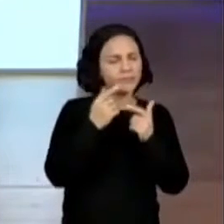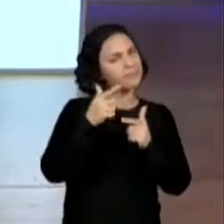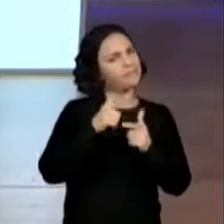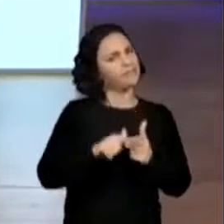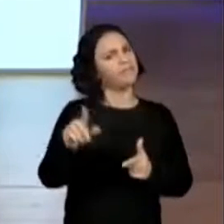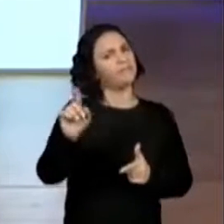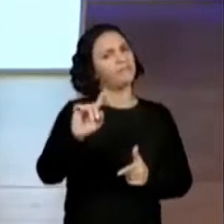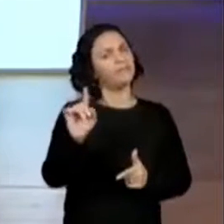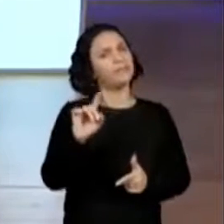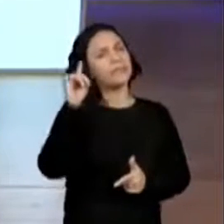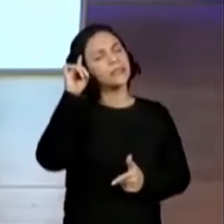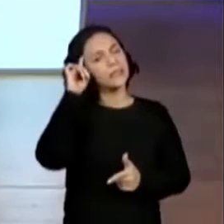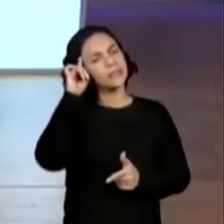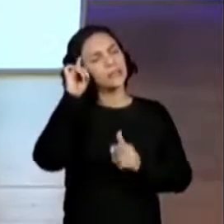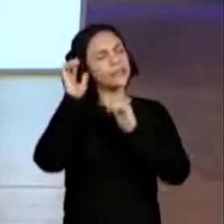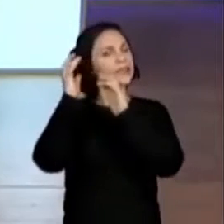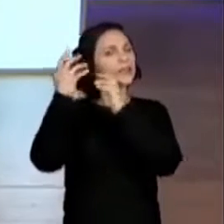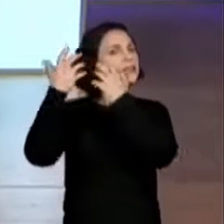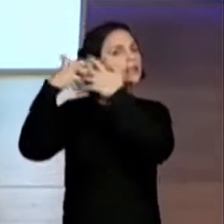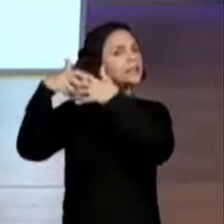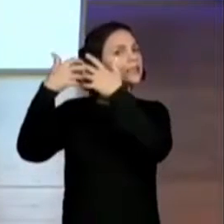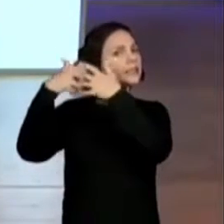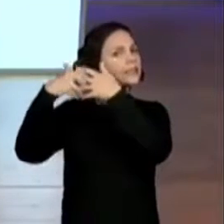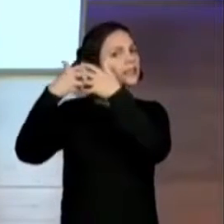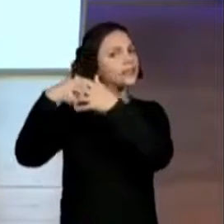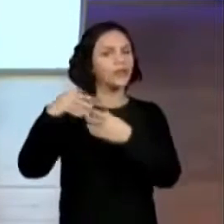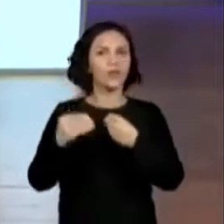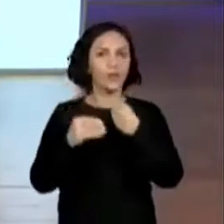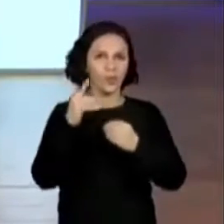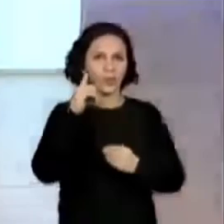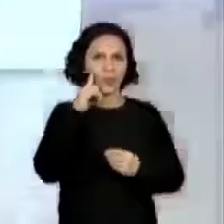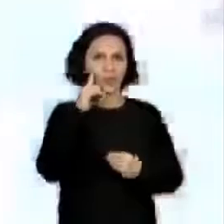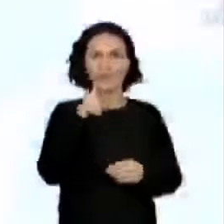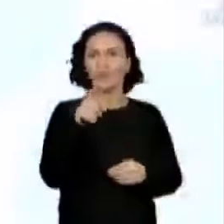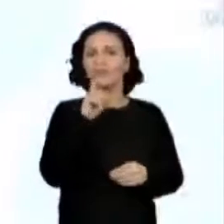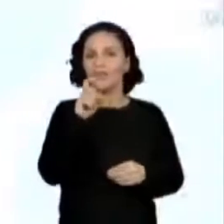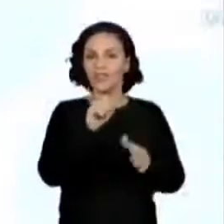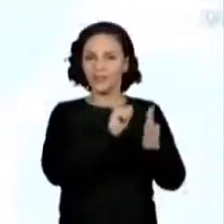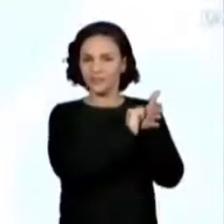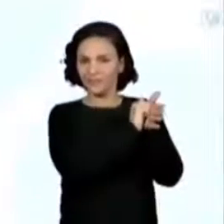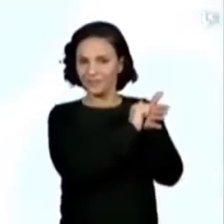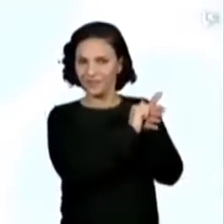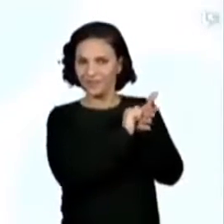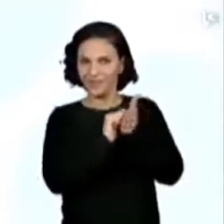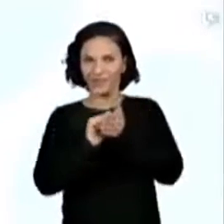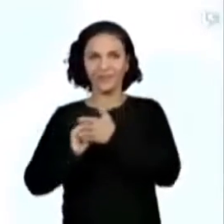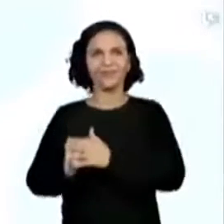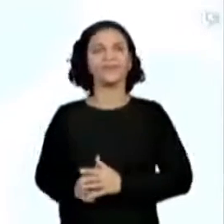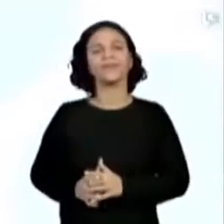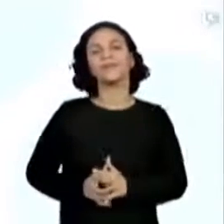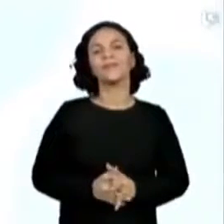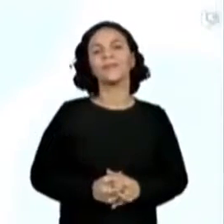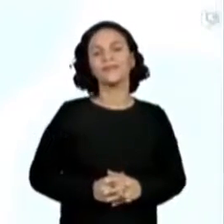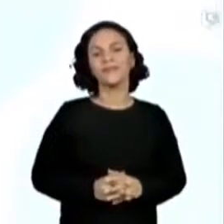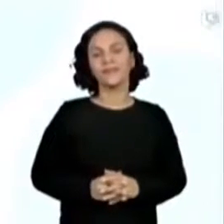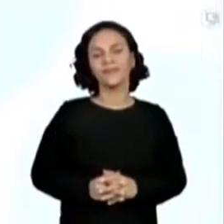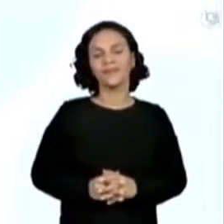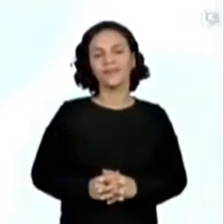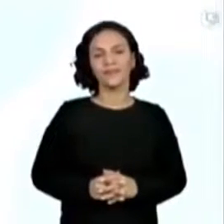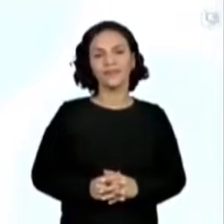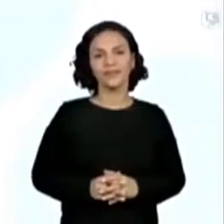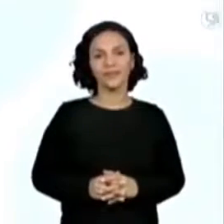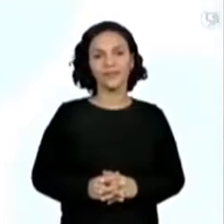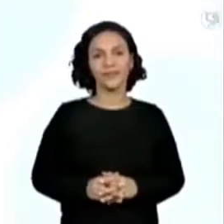Para pensar aí um pouquinho, só vou apagar os verdinhos, só para gente pensar aqui. Então, olha só.